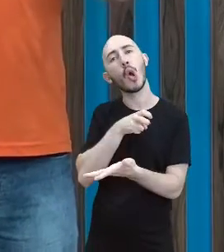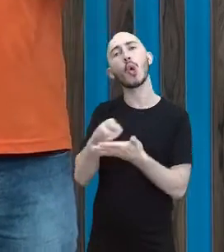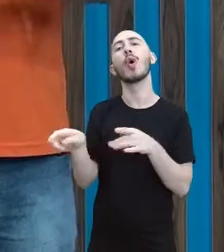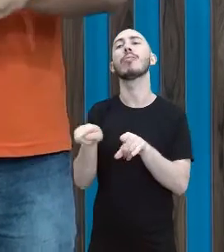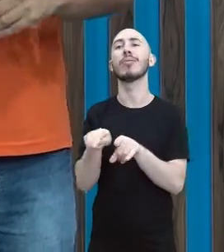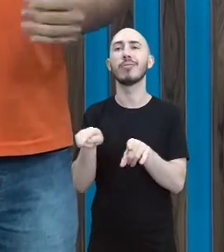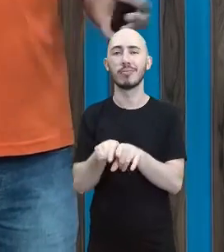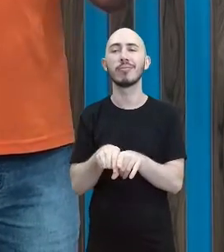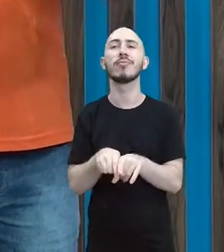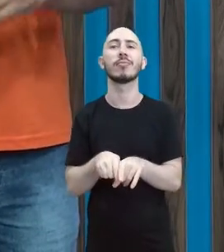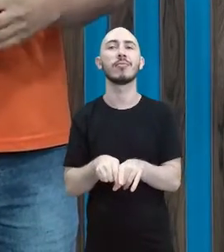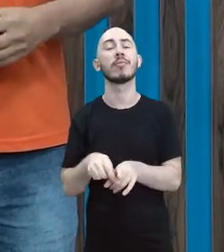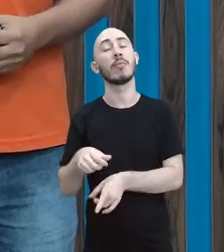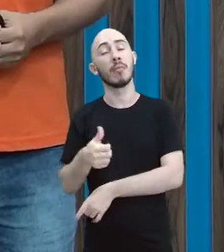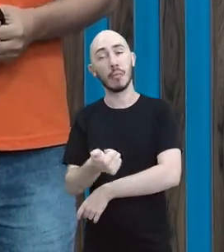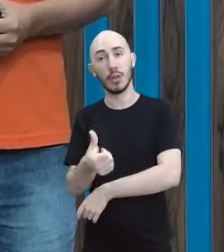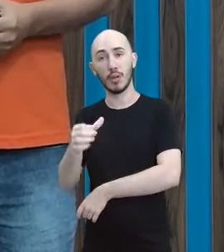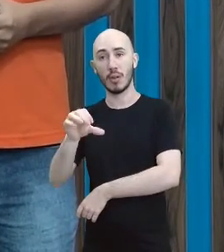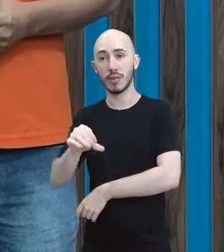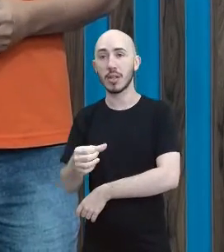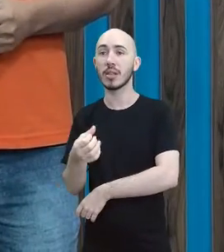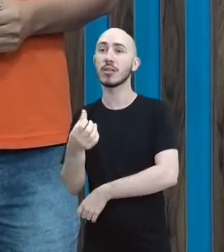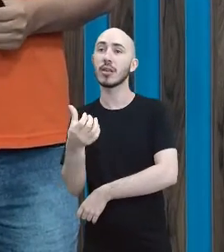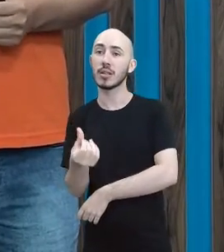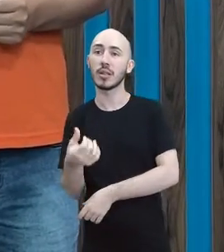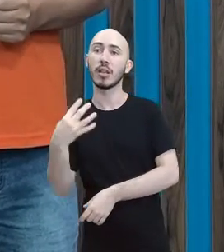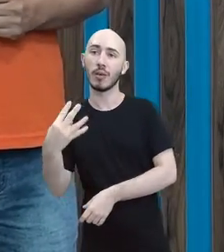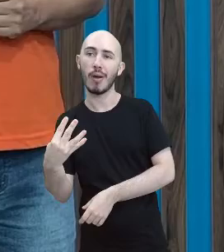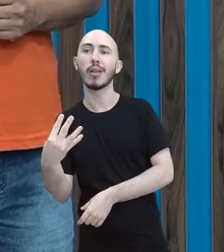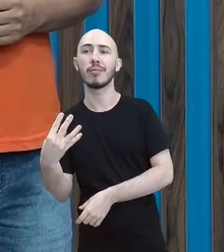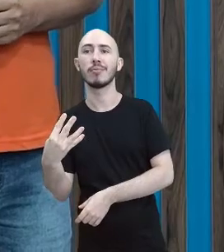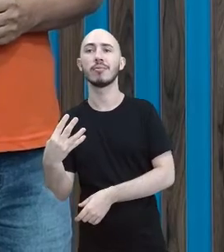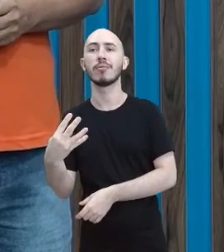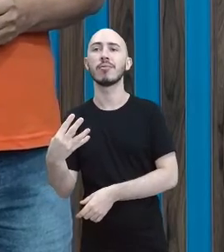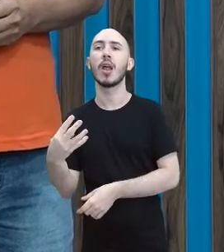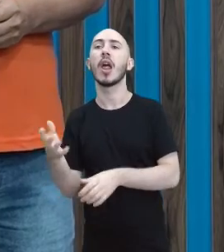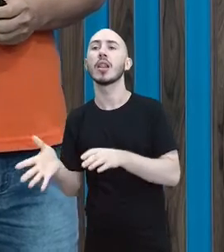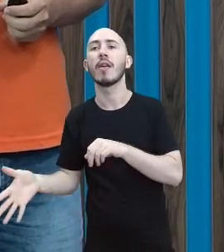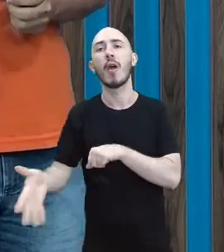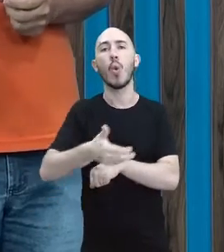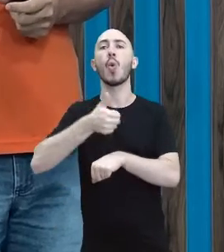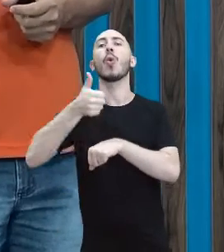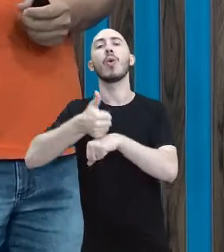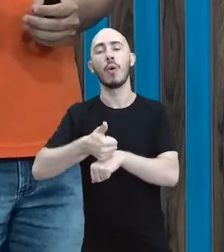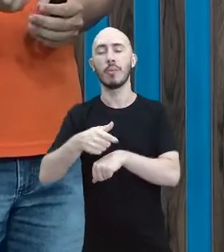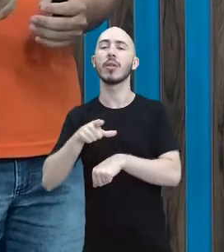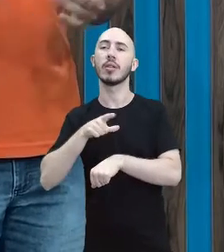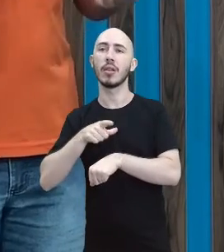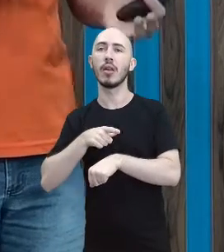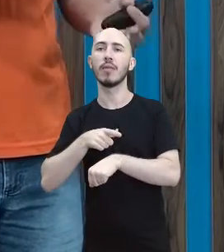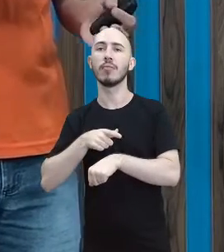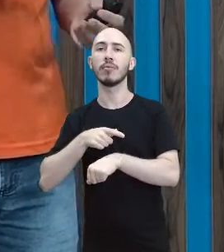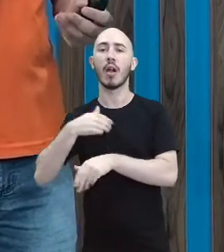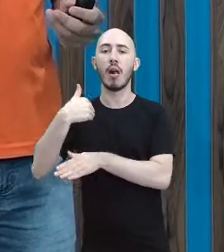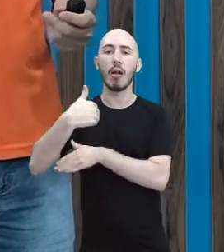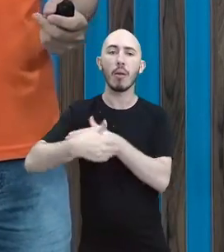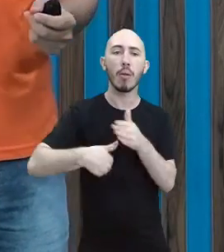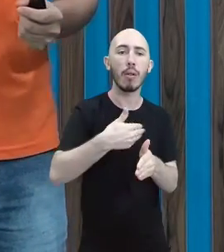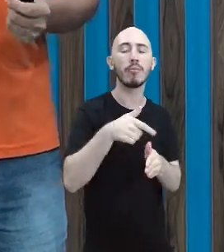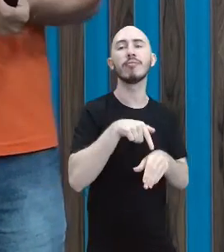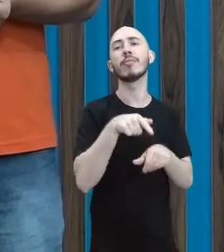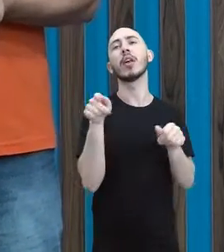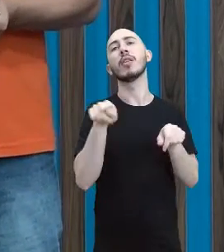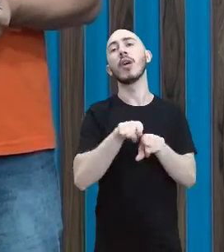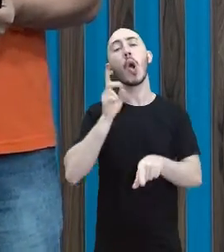né, assumiram o poder, tomaram o poder, à força. Mas agora, muitos setores que apoiaram esperavam que eles saíssem, eles não